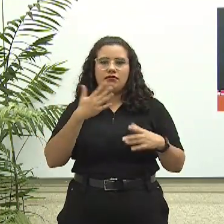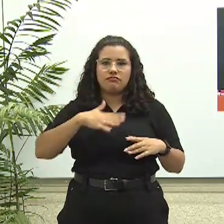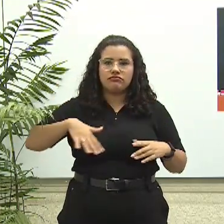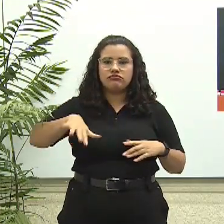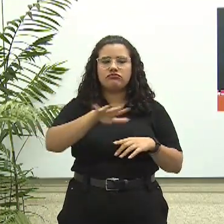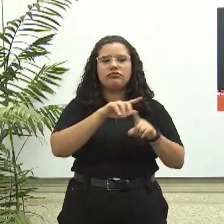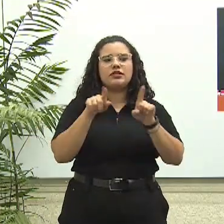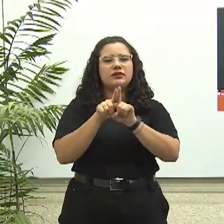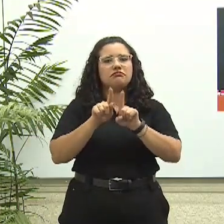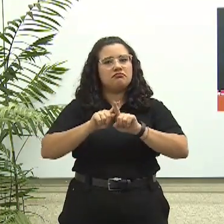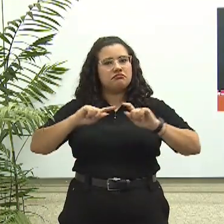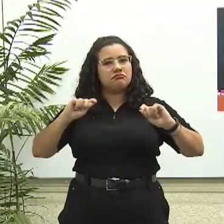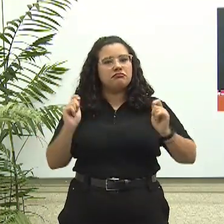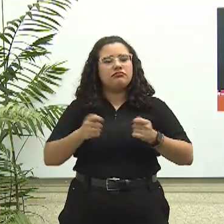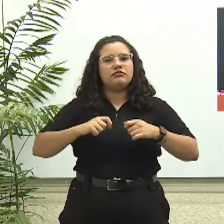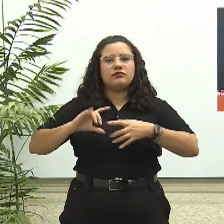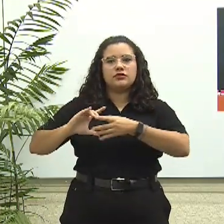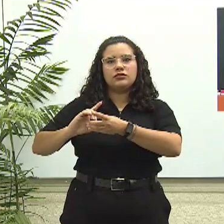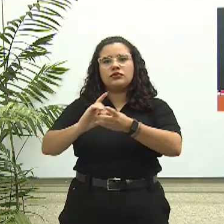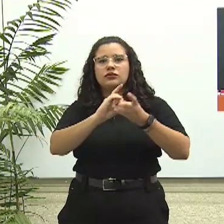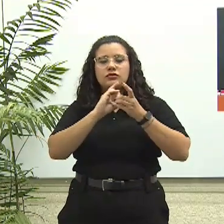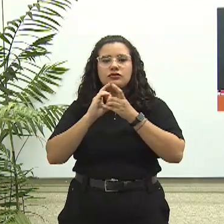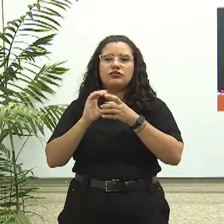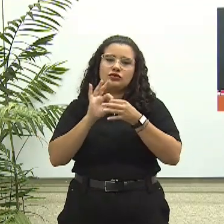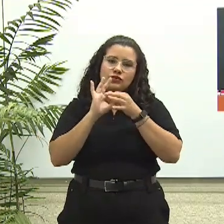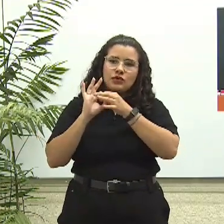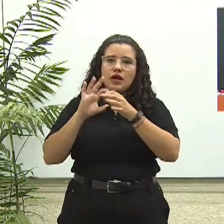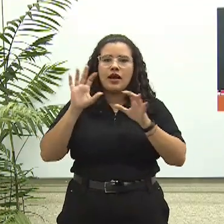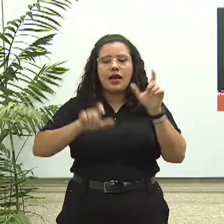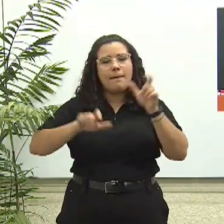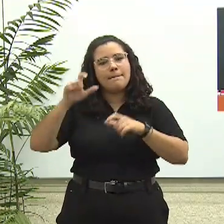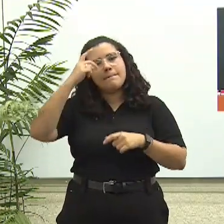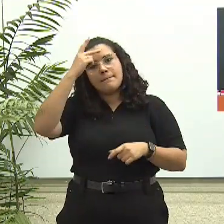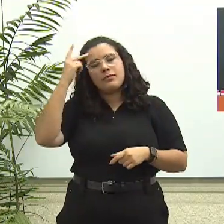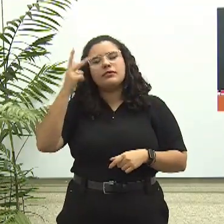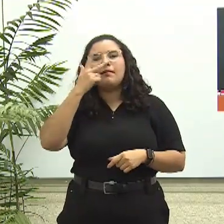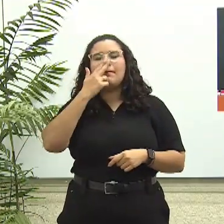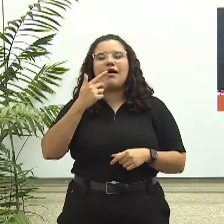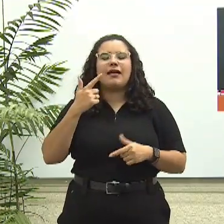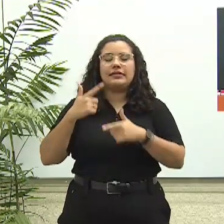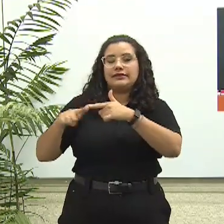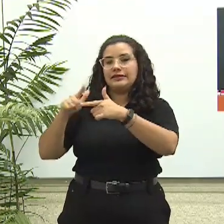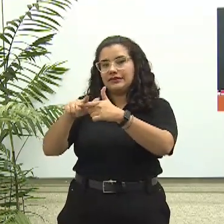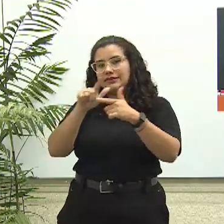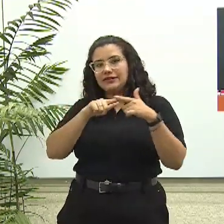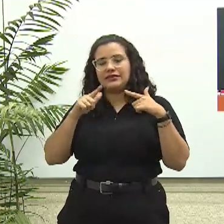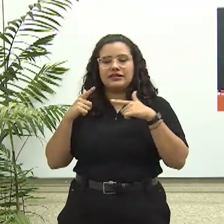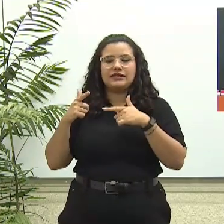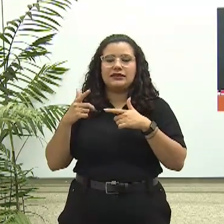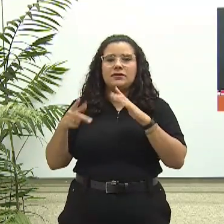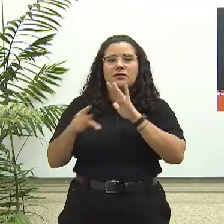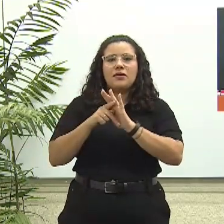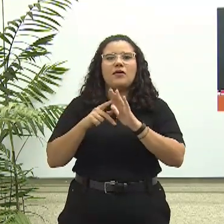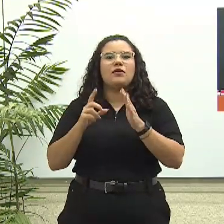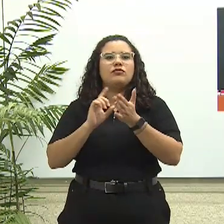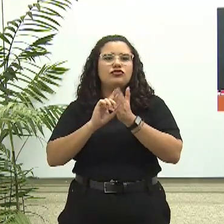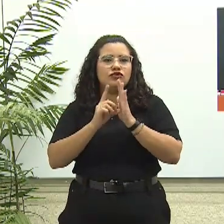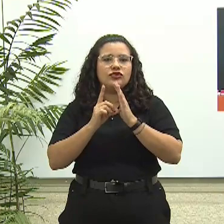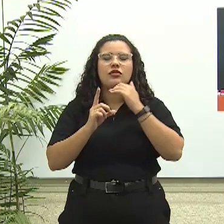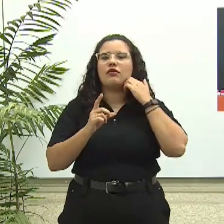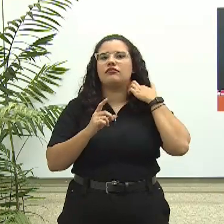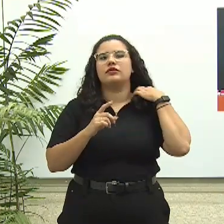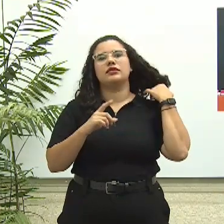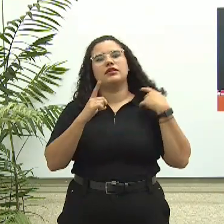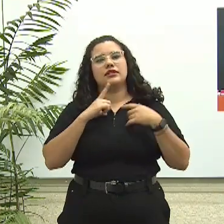eh unir as pessoas elas se tornam pesadelo distópico de vigilantismo digital vide eh as